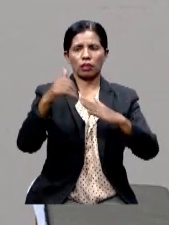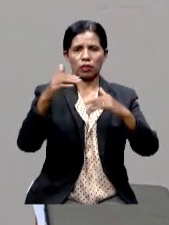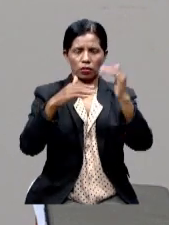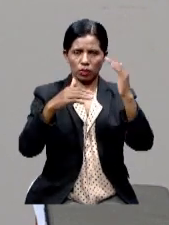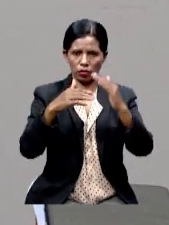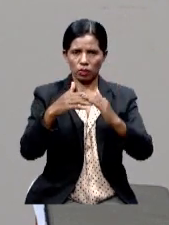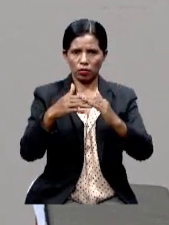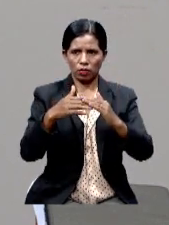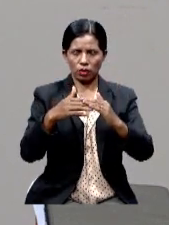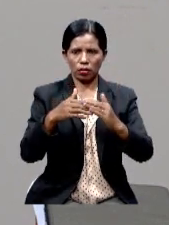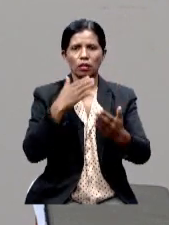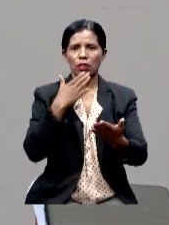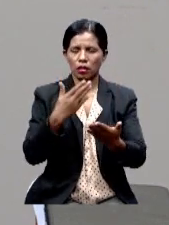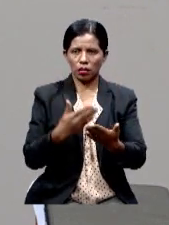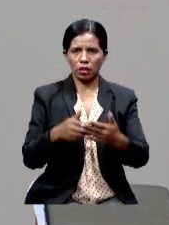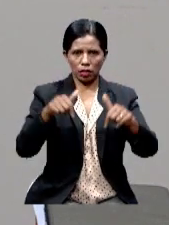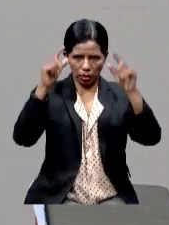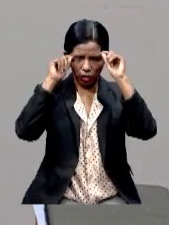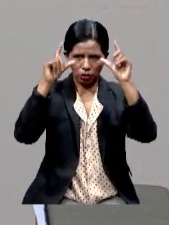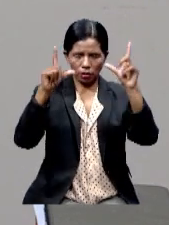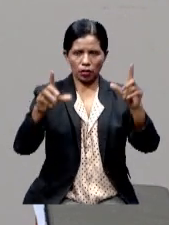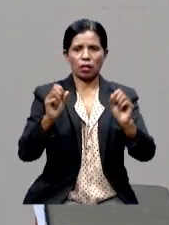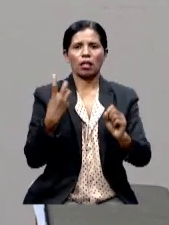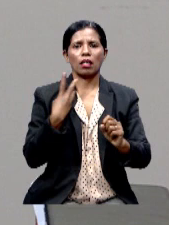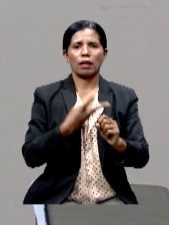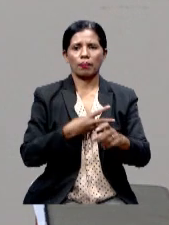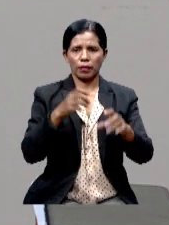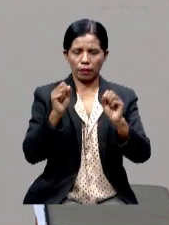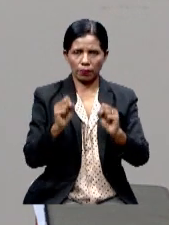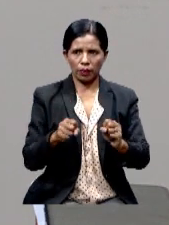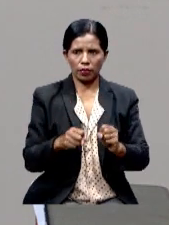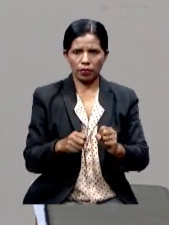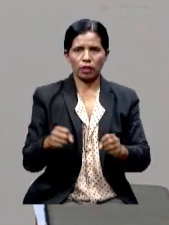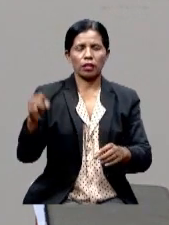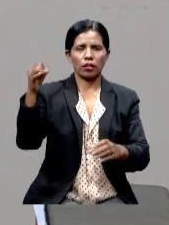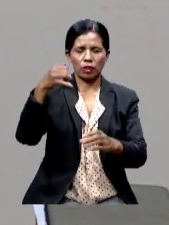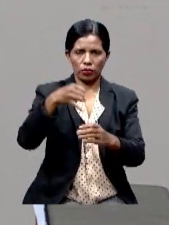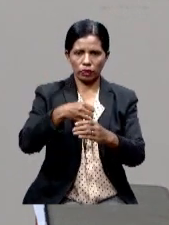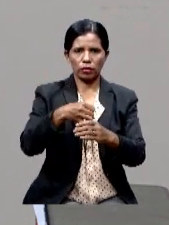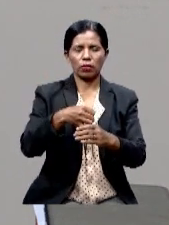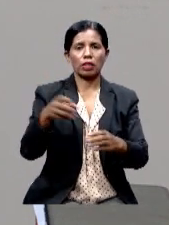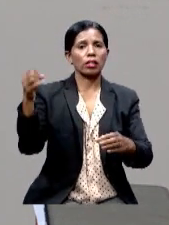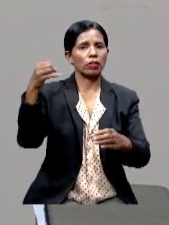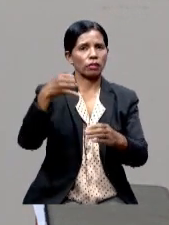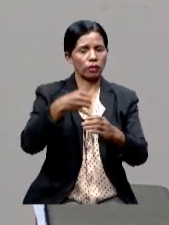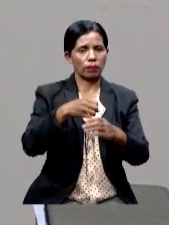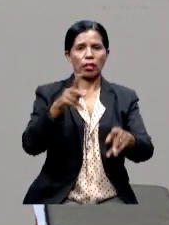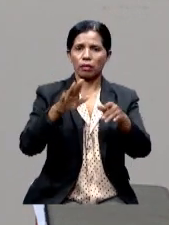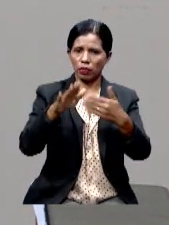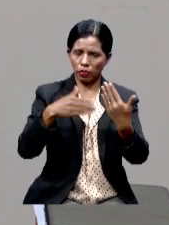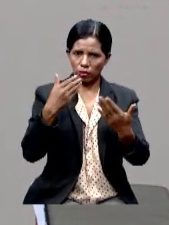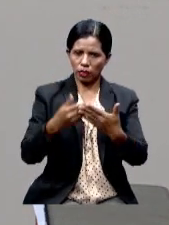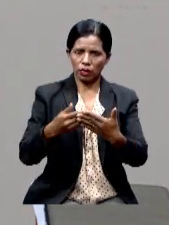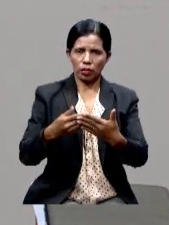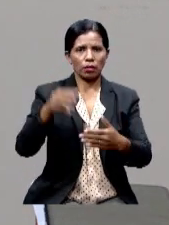infrastruktura kualidad ini yang ia Timor Leste para ami bele involve sitor relevante sira liu